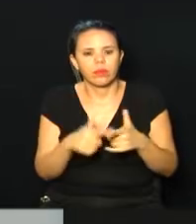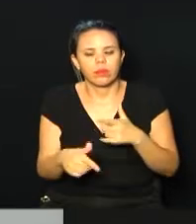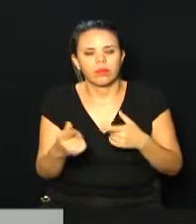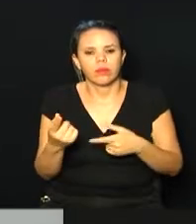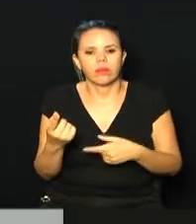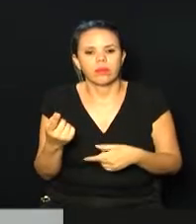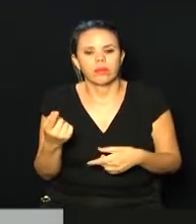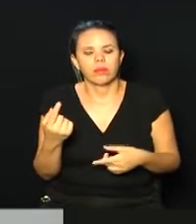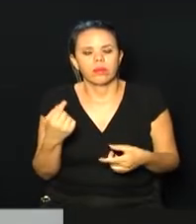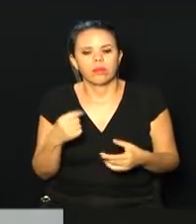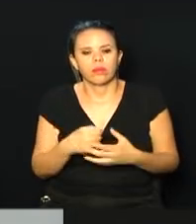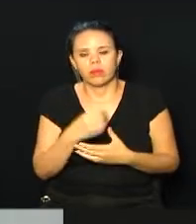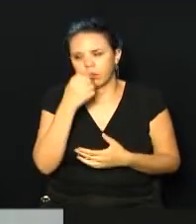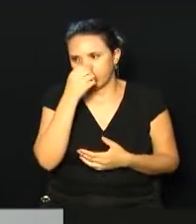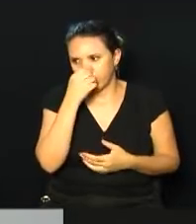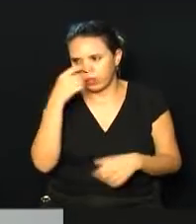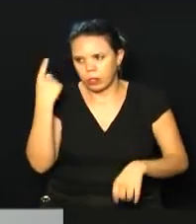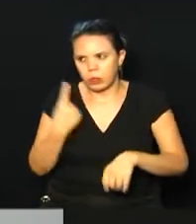fenômeno